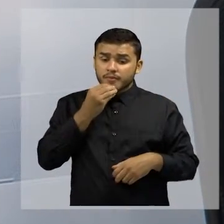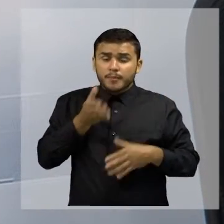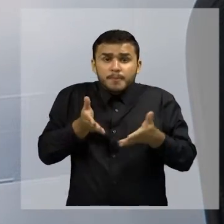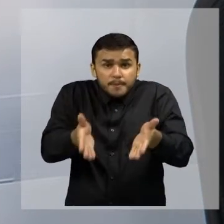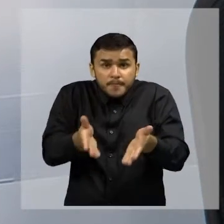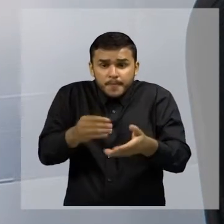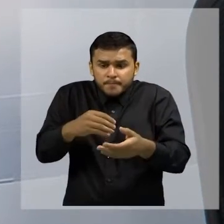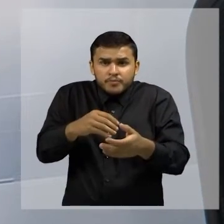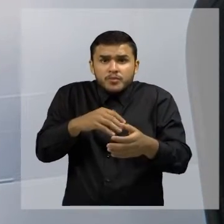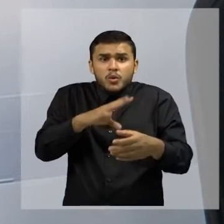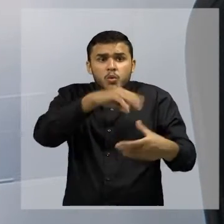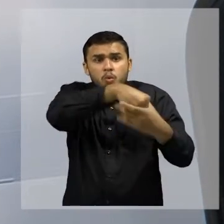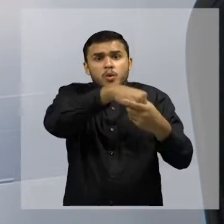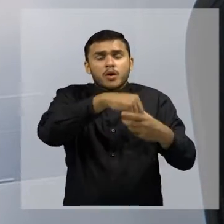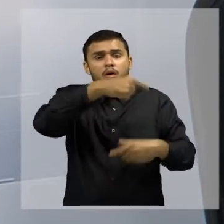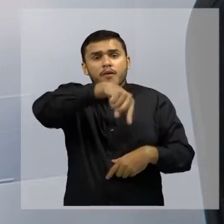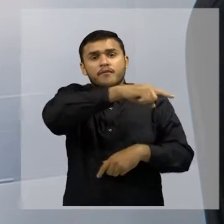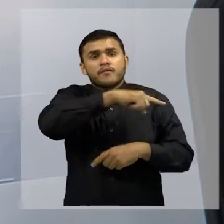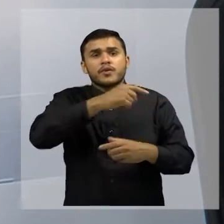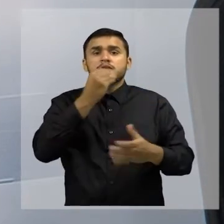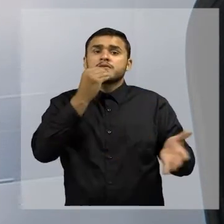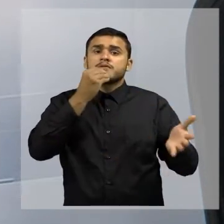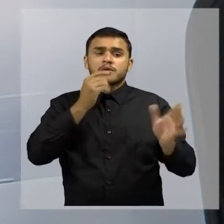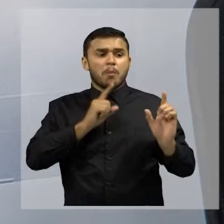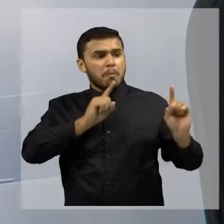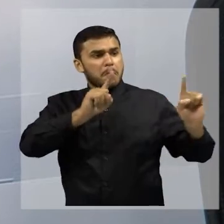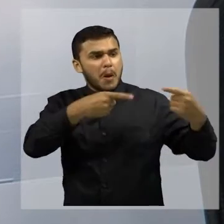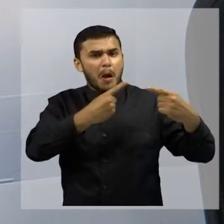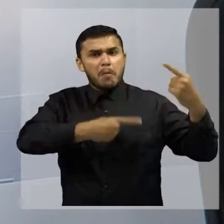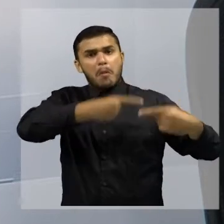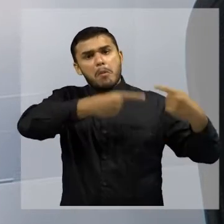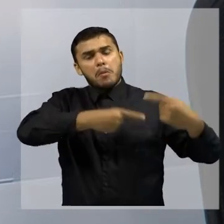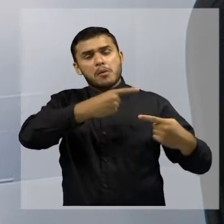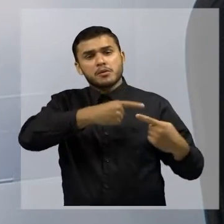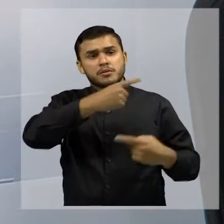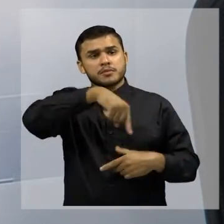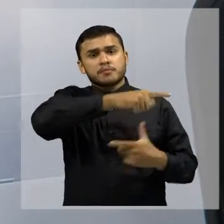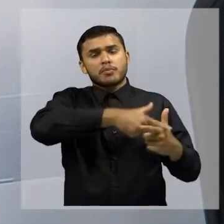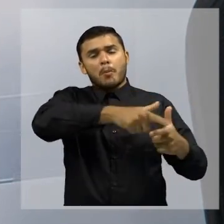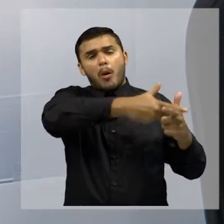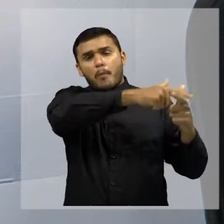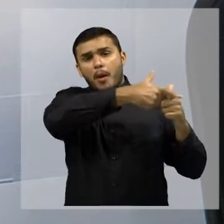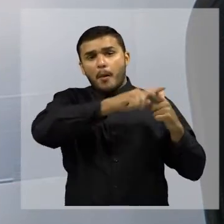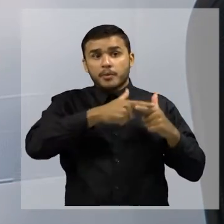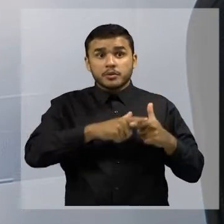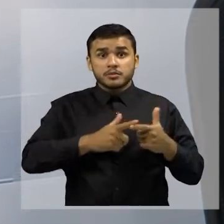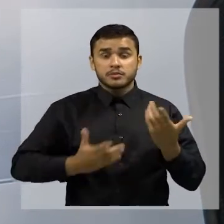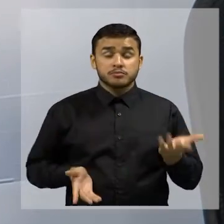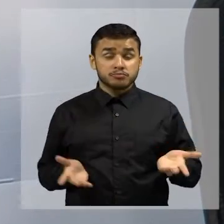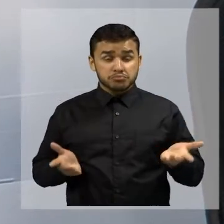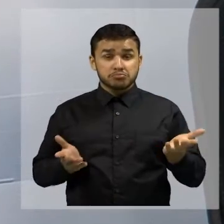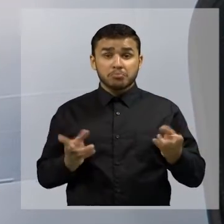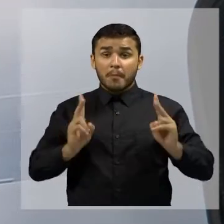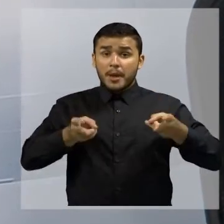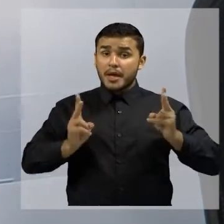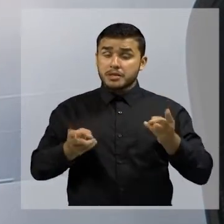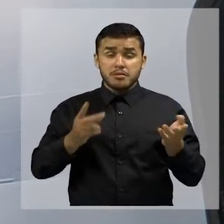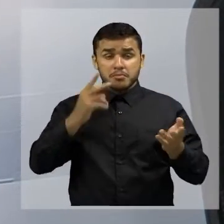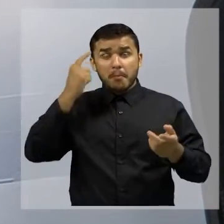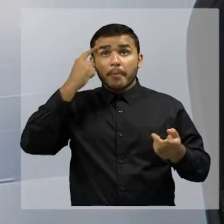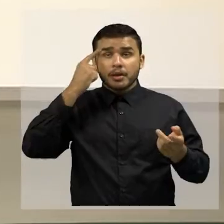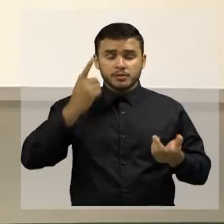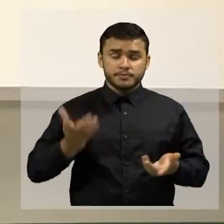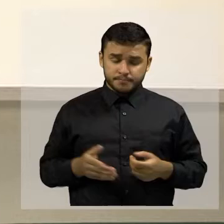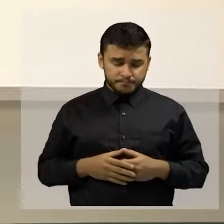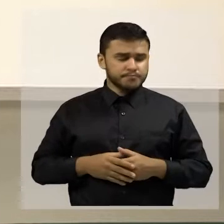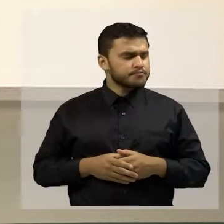se degladiam, ocupando um papel de situação, oposição, mas sendo ambas situacionistas. Você falou aí do